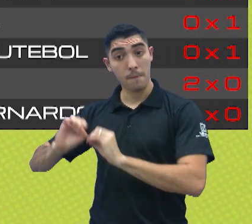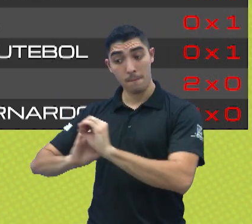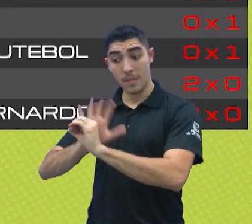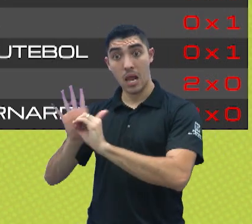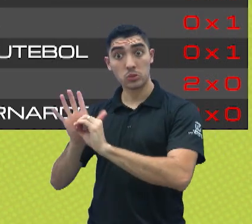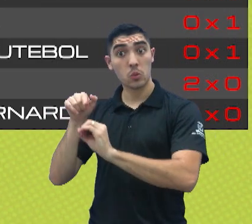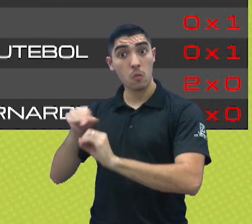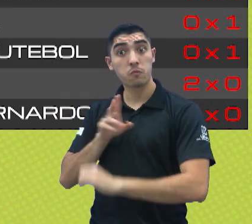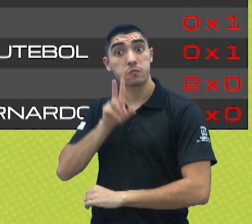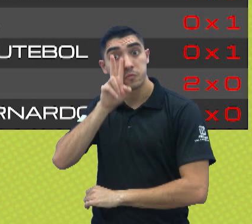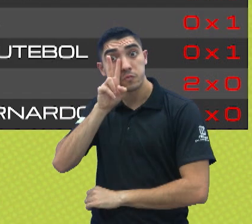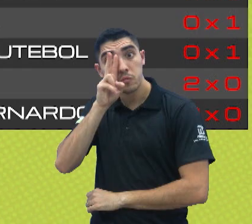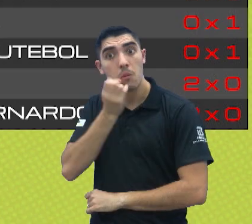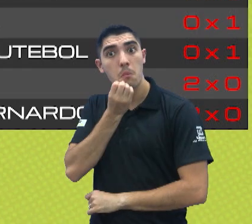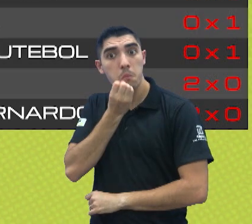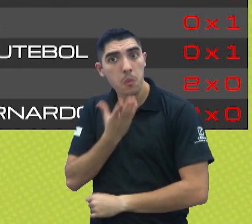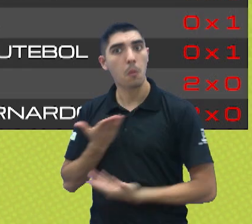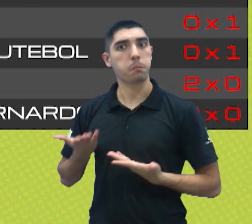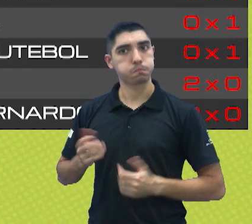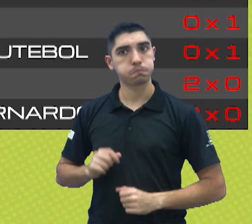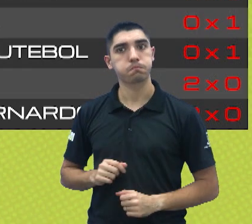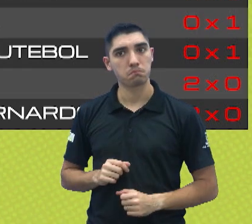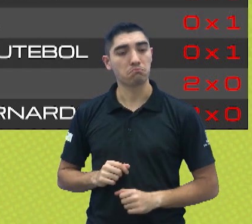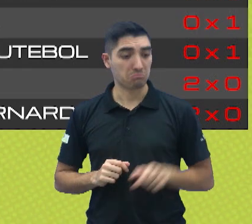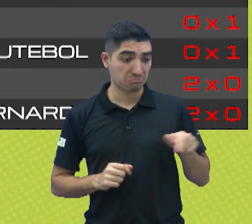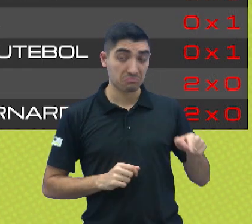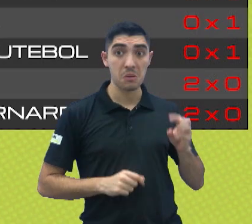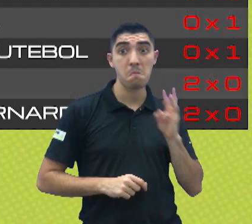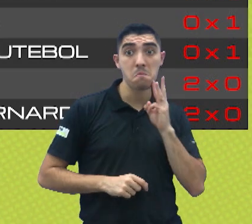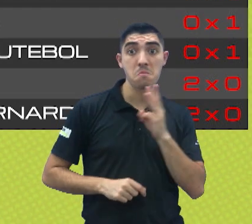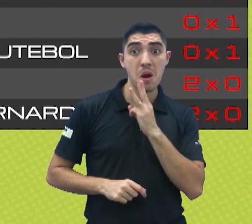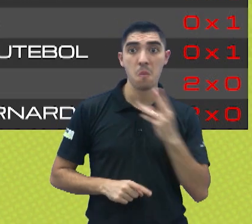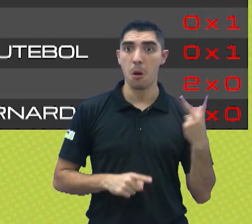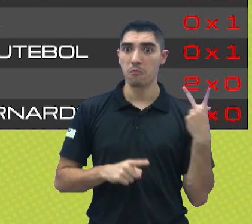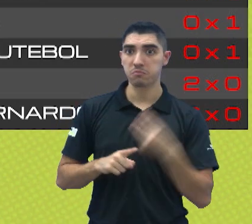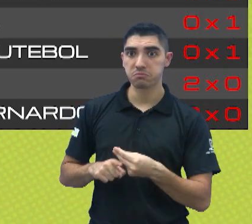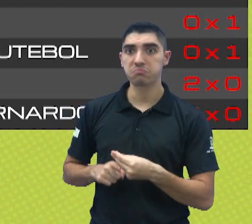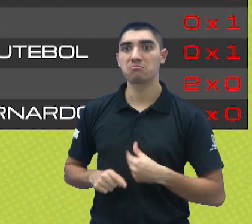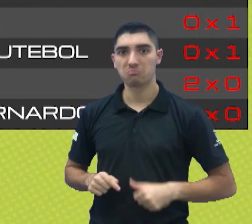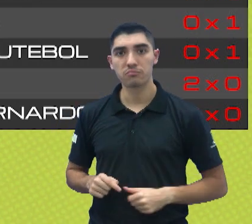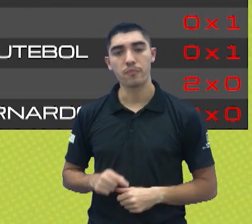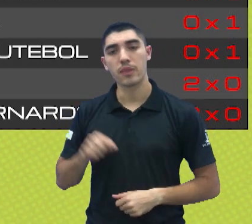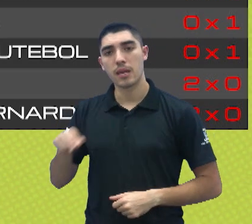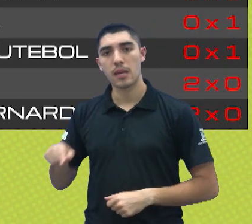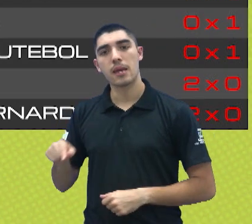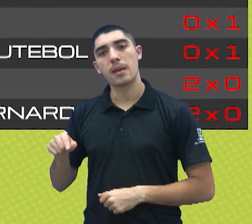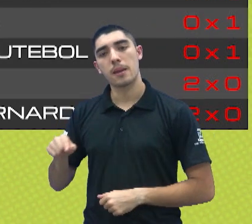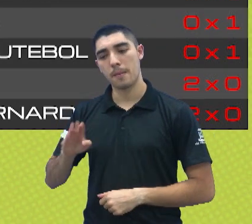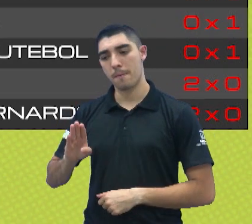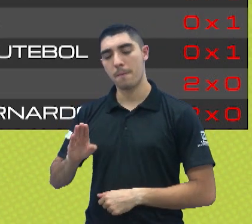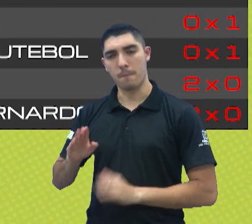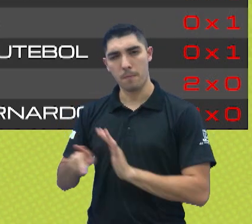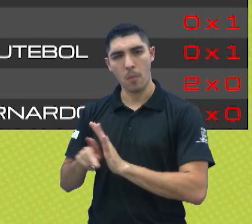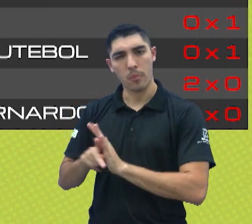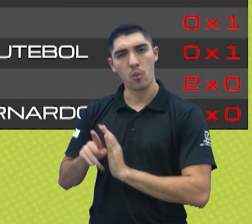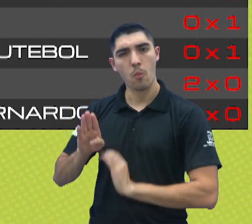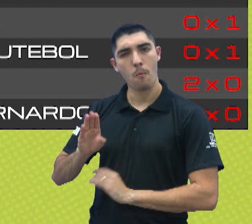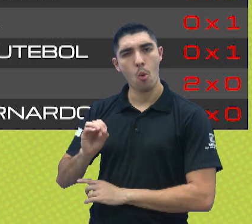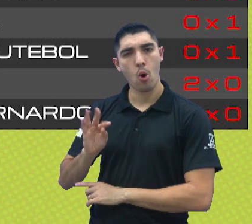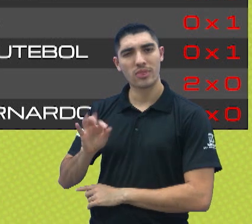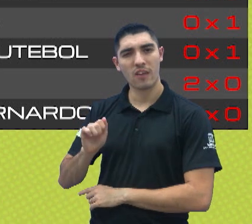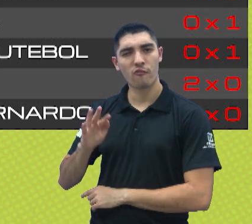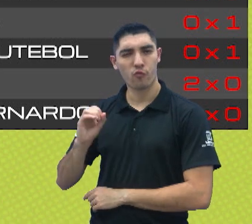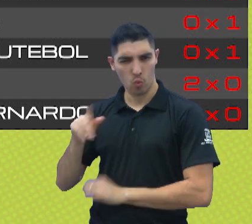treinamento, boas categorias de base também, é um resultado aparentemente surpreendente. Botafogo e Audax, o Botafogo, obviamente, de Ribeirão